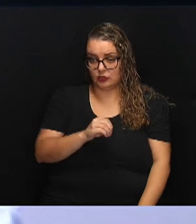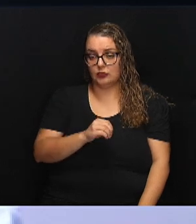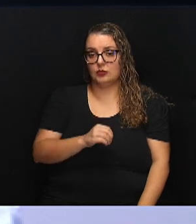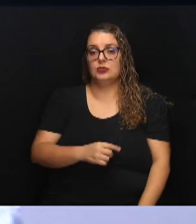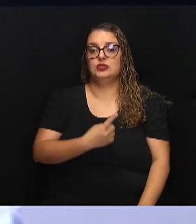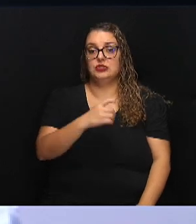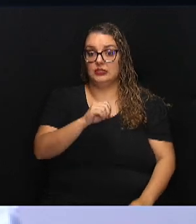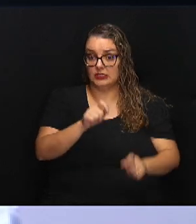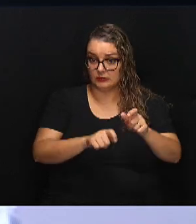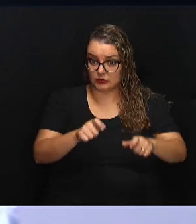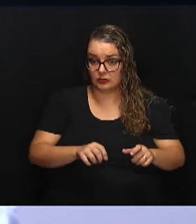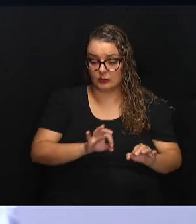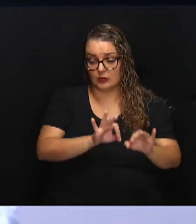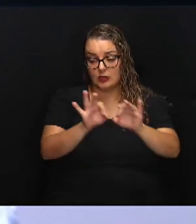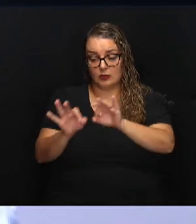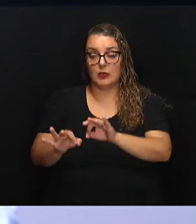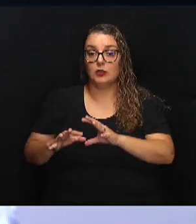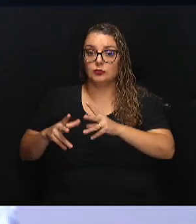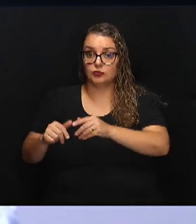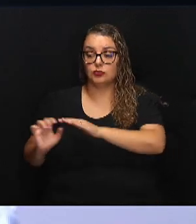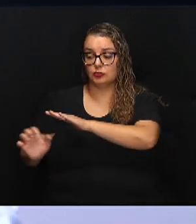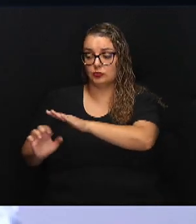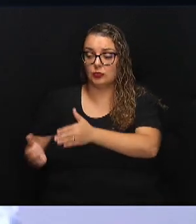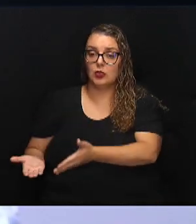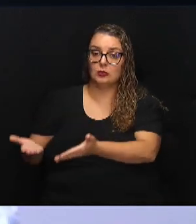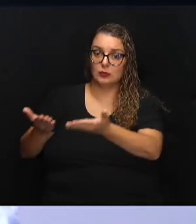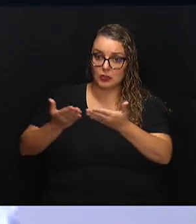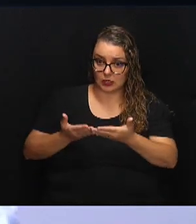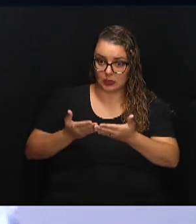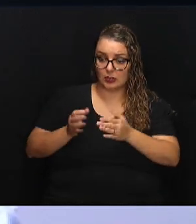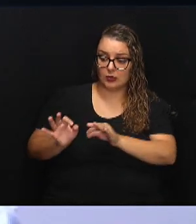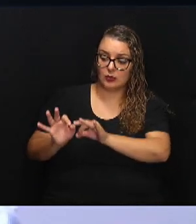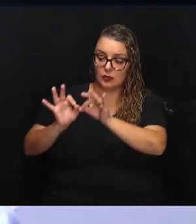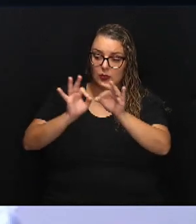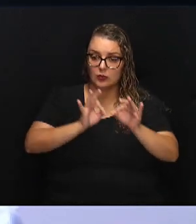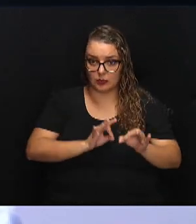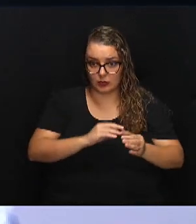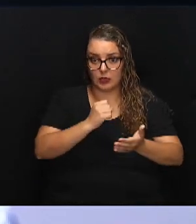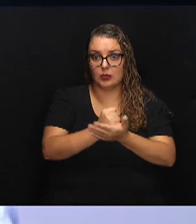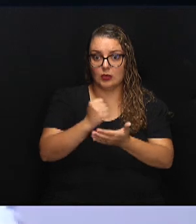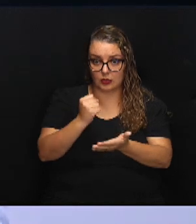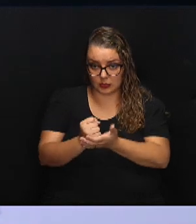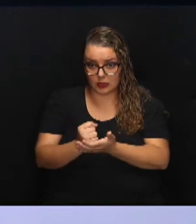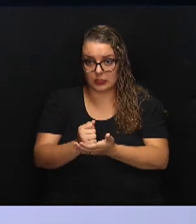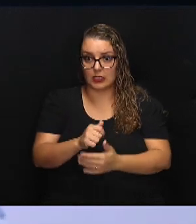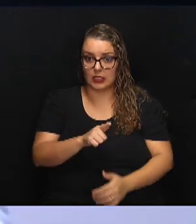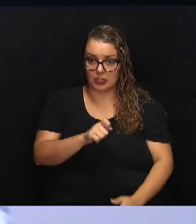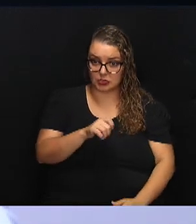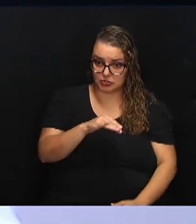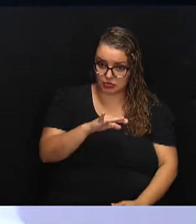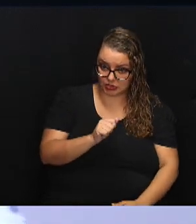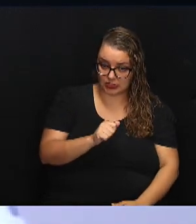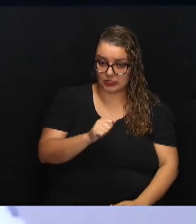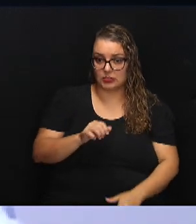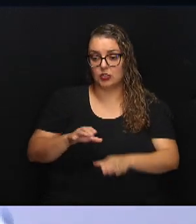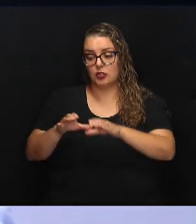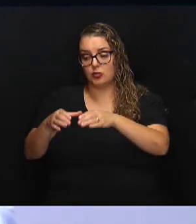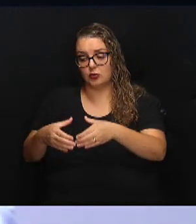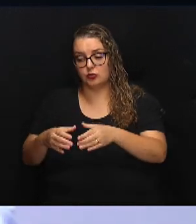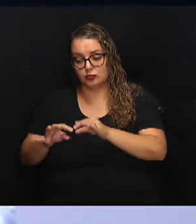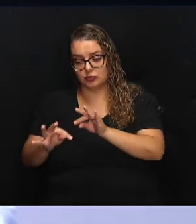todos os relatórios, todos os trabalhos que a empresa entregar. Então, além do acompanhamento contratual da agência, um grupo de